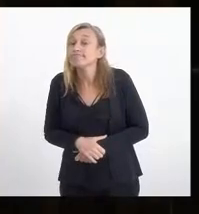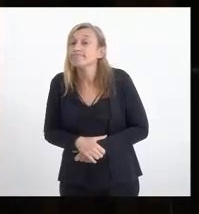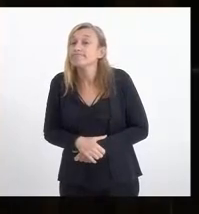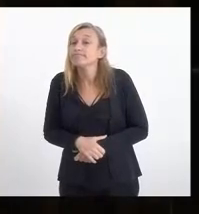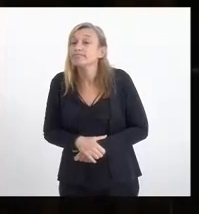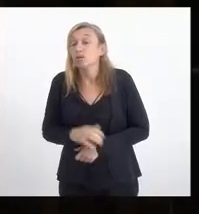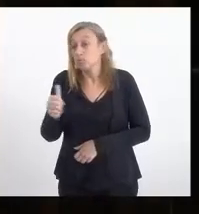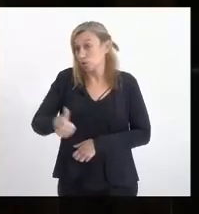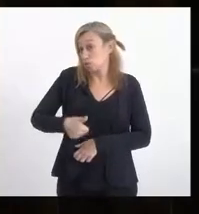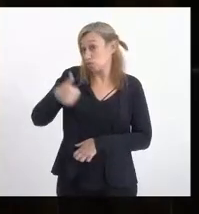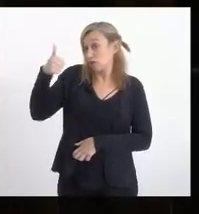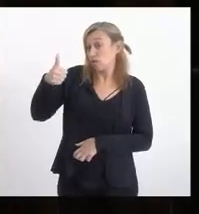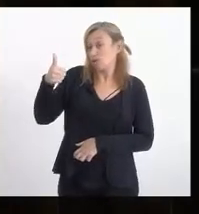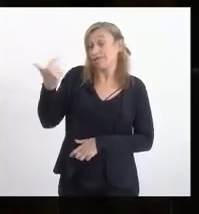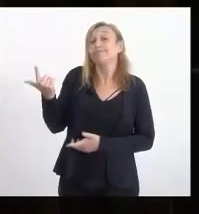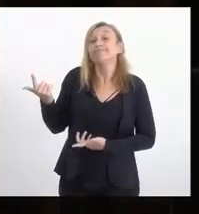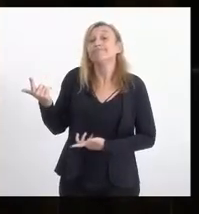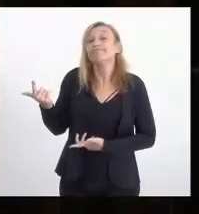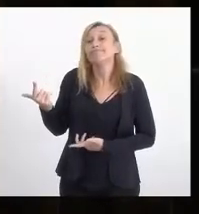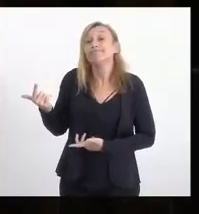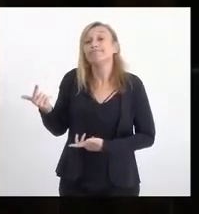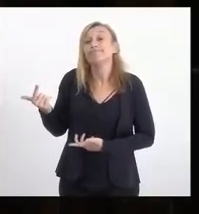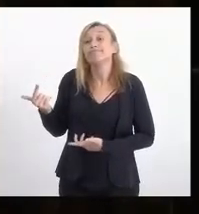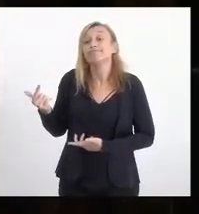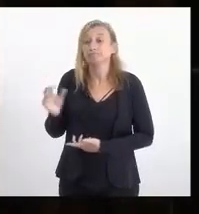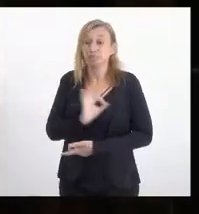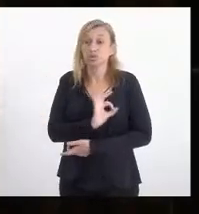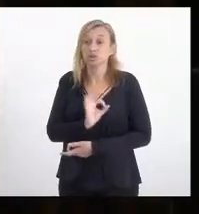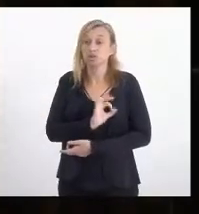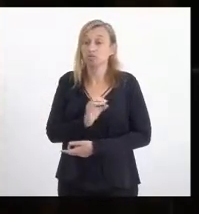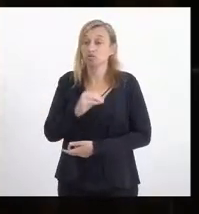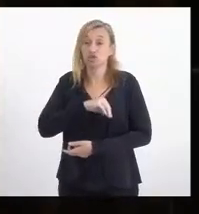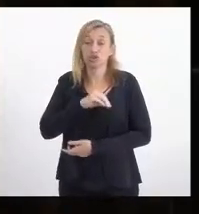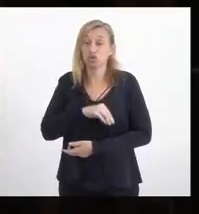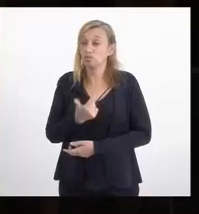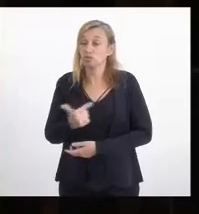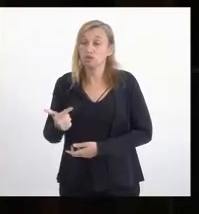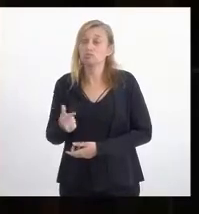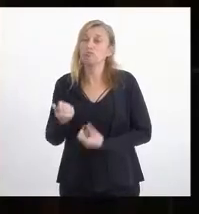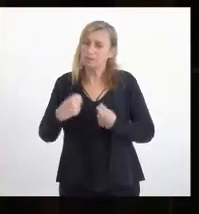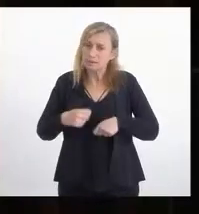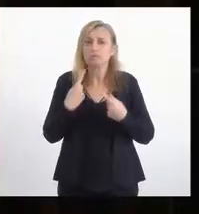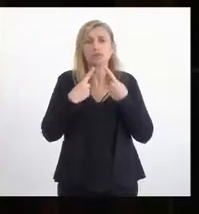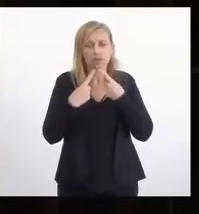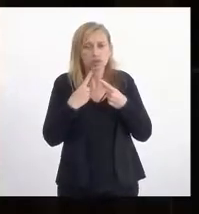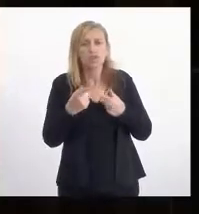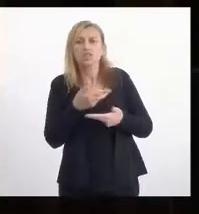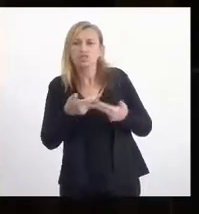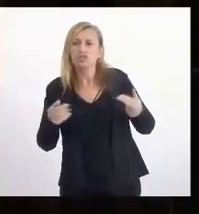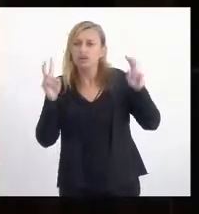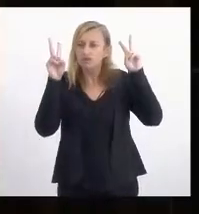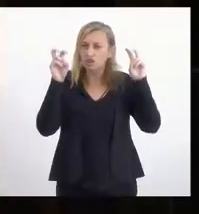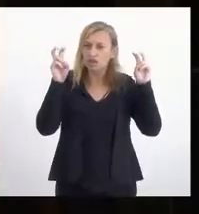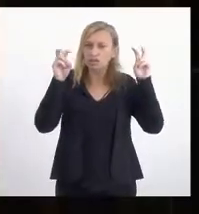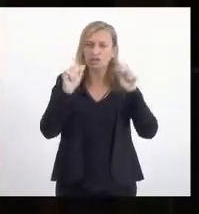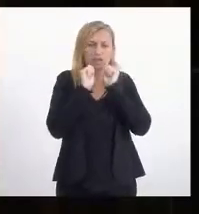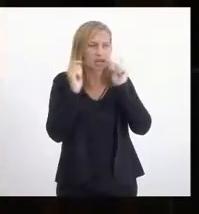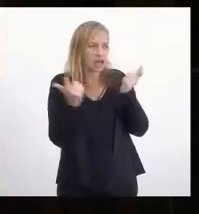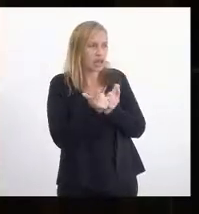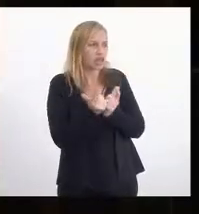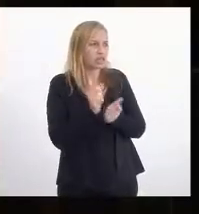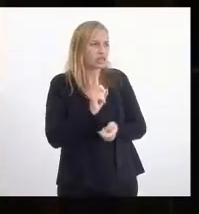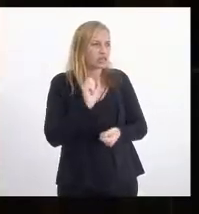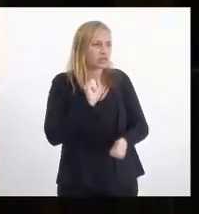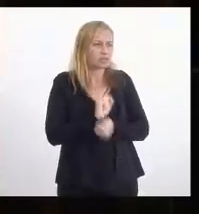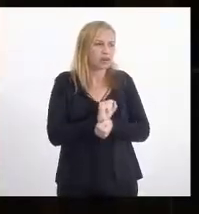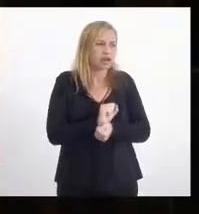o que os melhores são caros policial não tem condições é claro que nós temos que discutir diversos temas alerj não